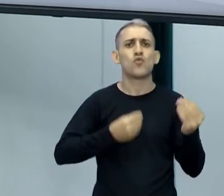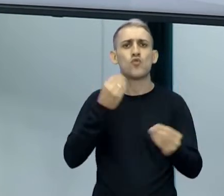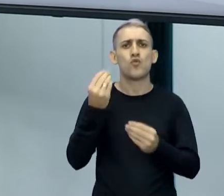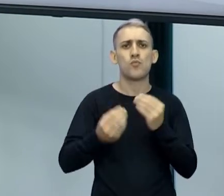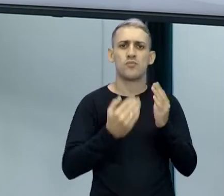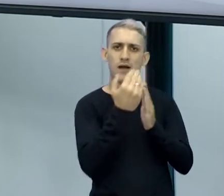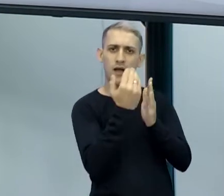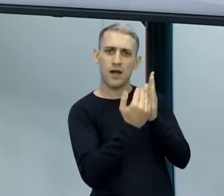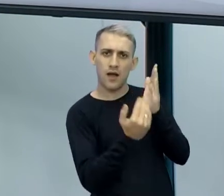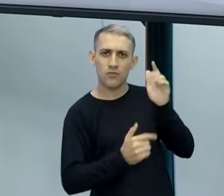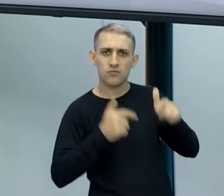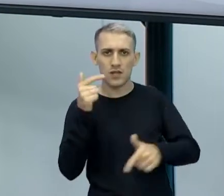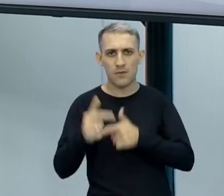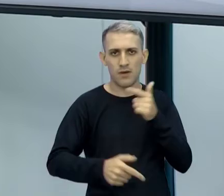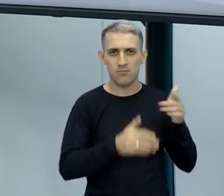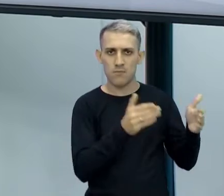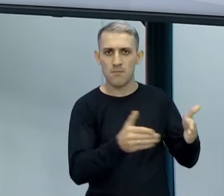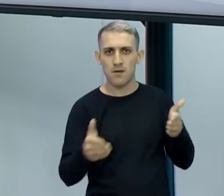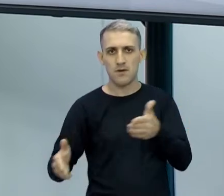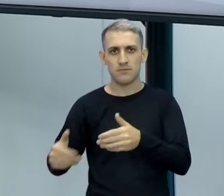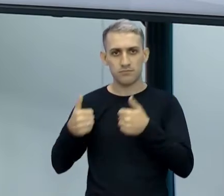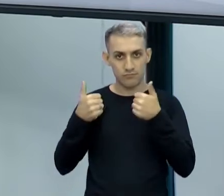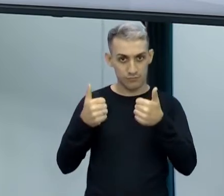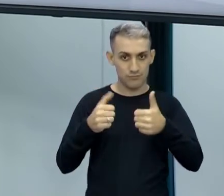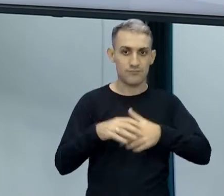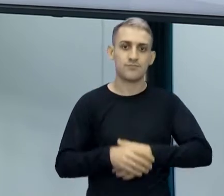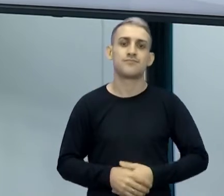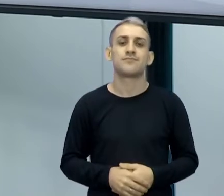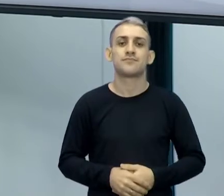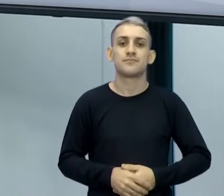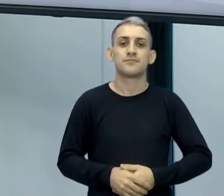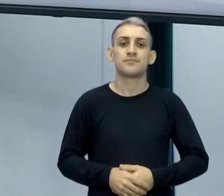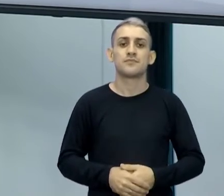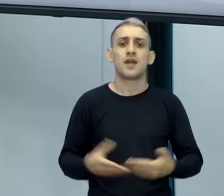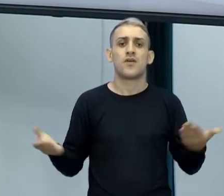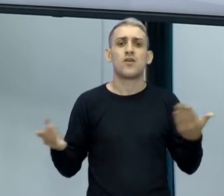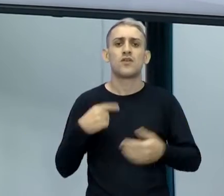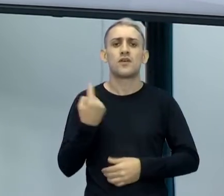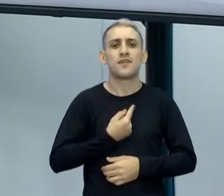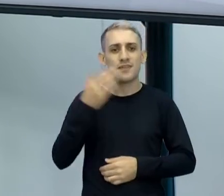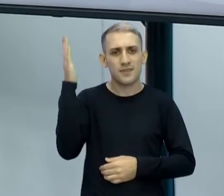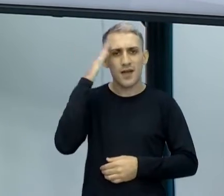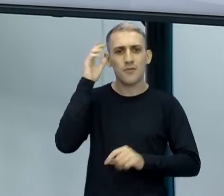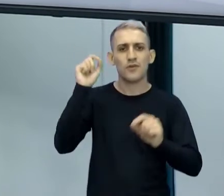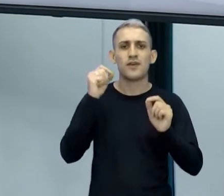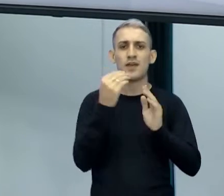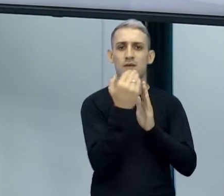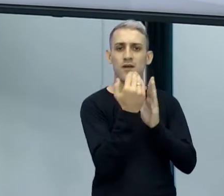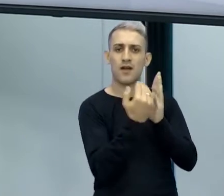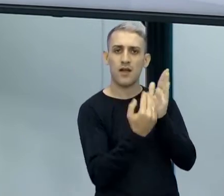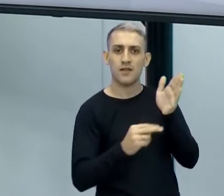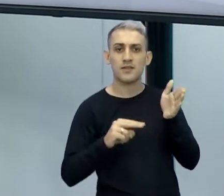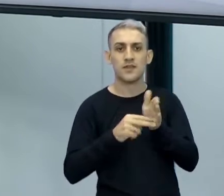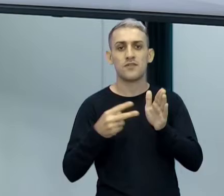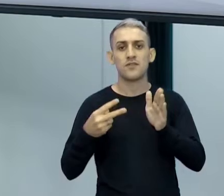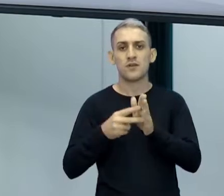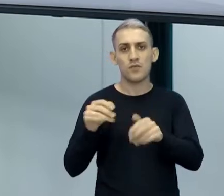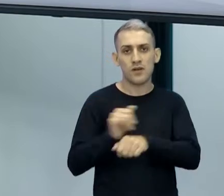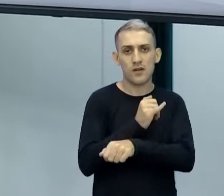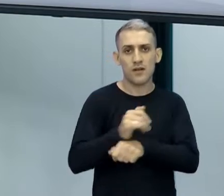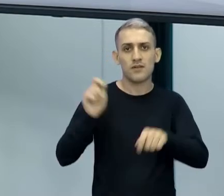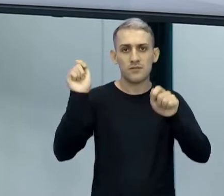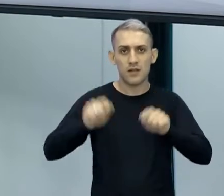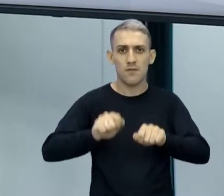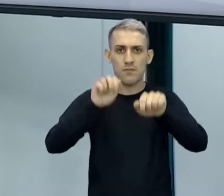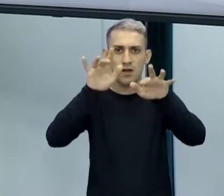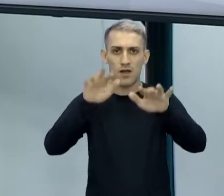aquele trabalho no seu passo a passo. Beleza? Muito bem. Então a gente já sabe que o fluxograma, né, é uma forma de escrever comandos